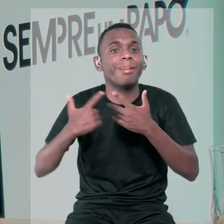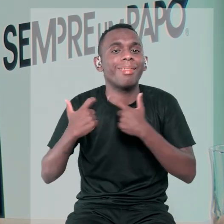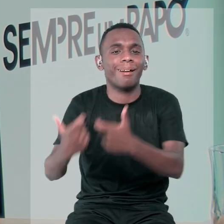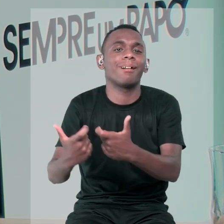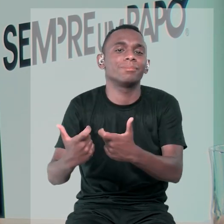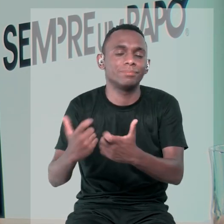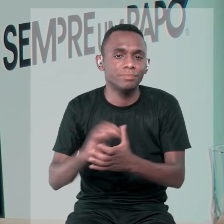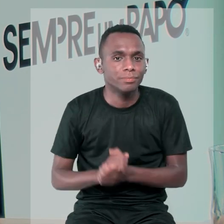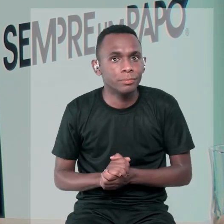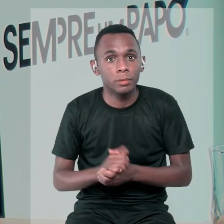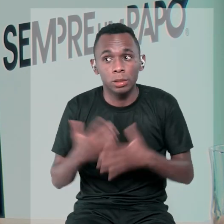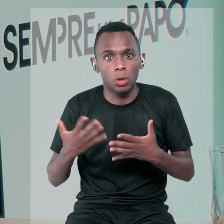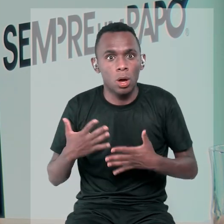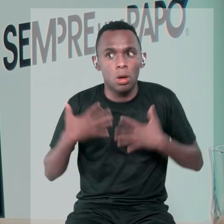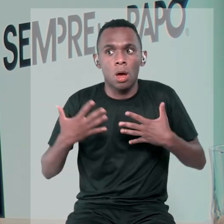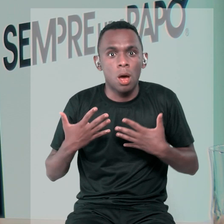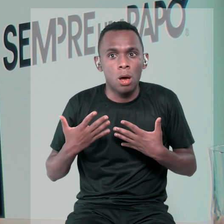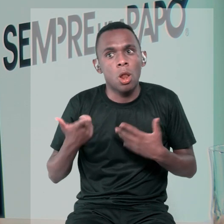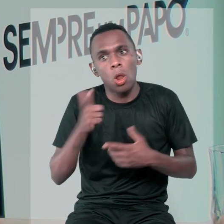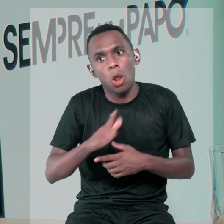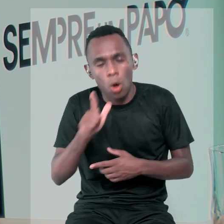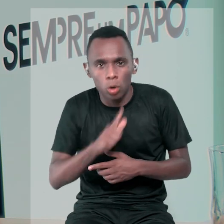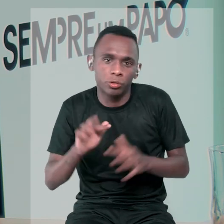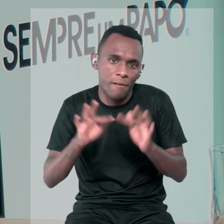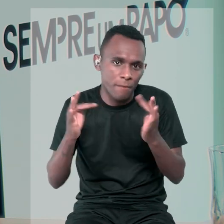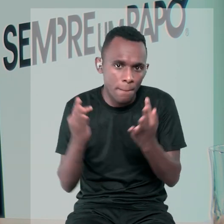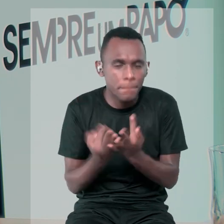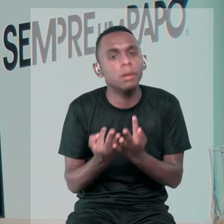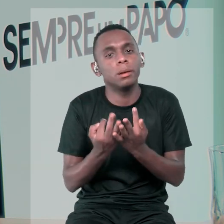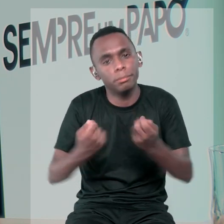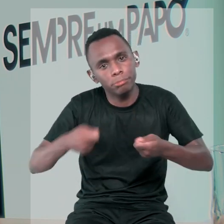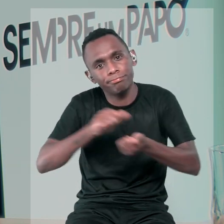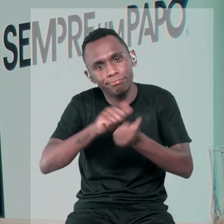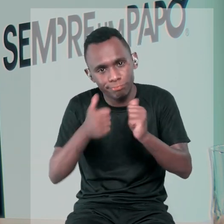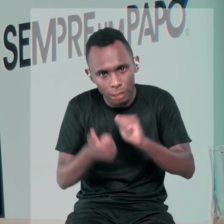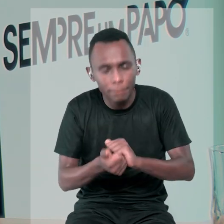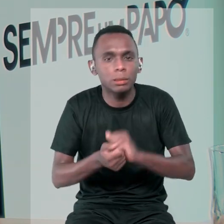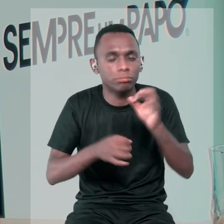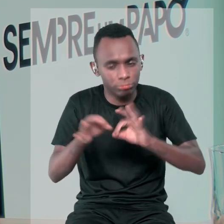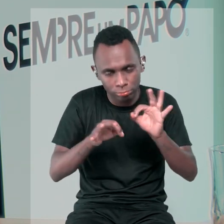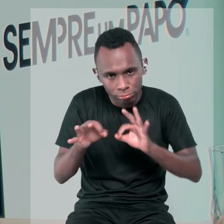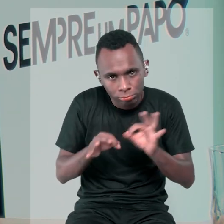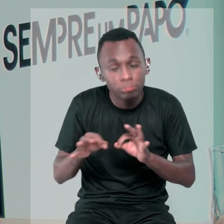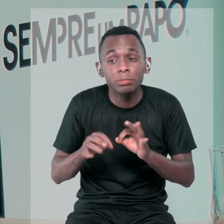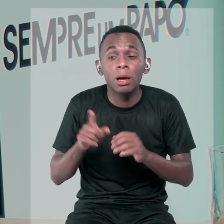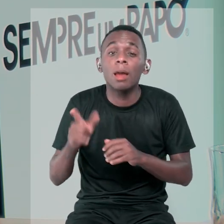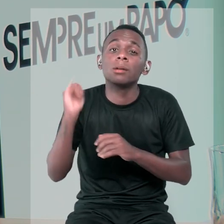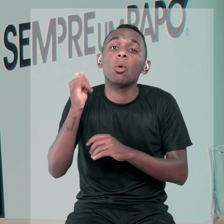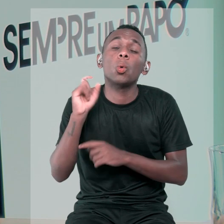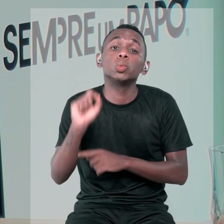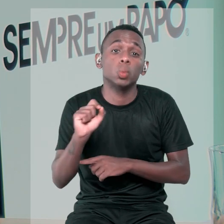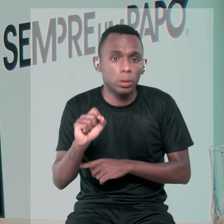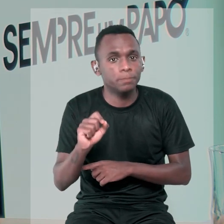E, imediatamente, claro, o cotidiano da família foi todo mexido e, diz ela, né, que